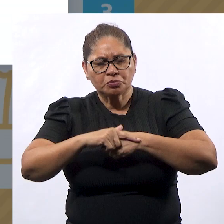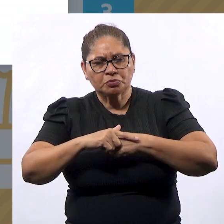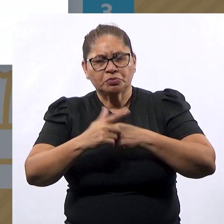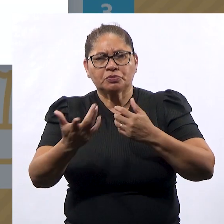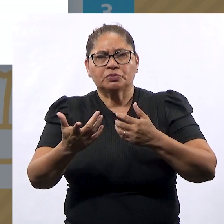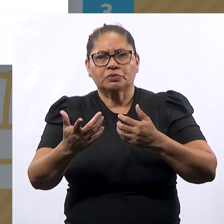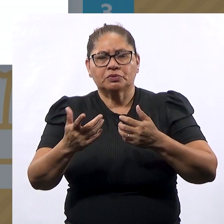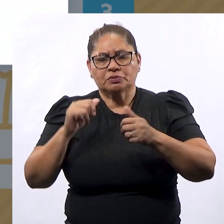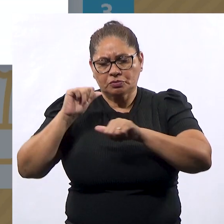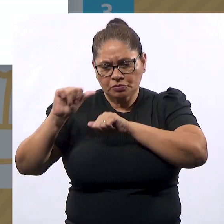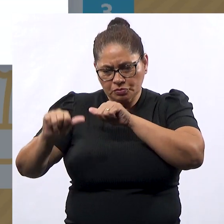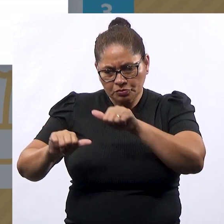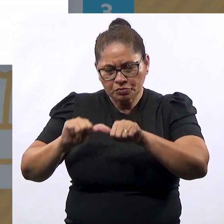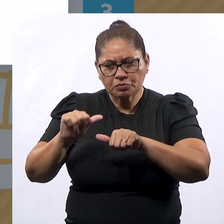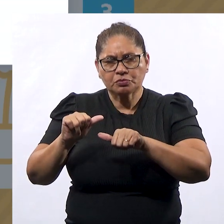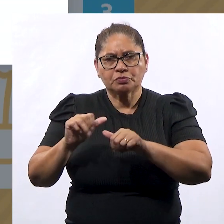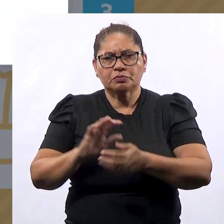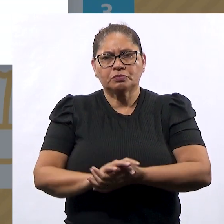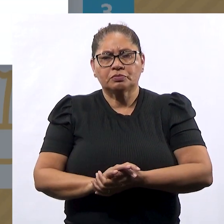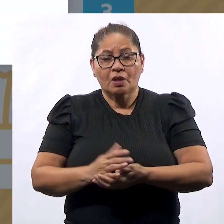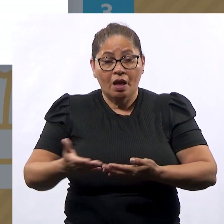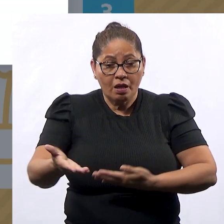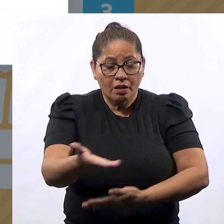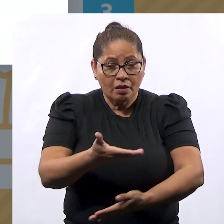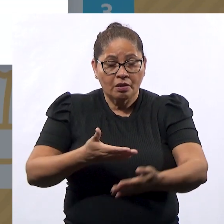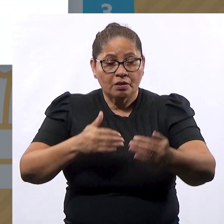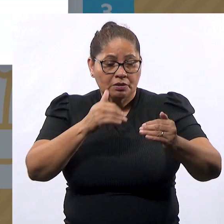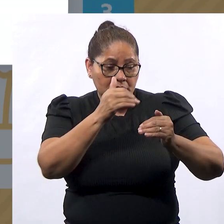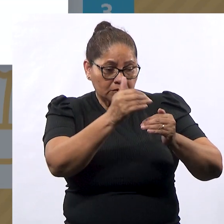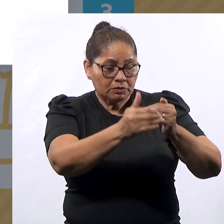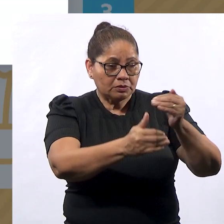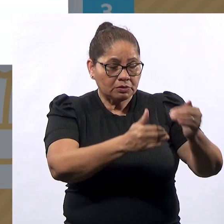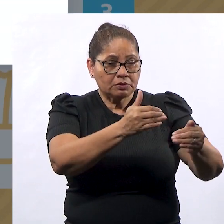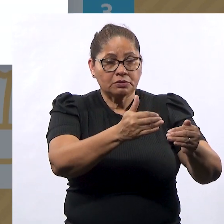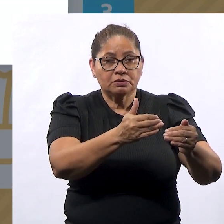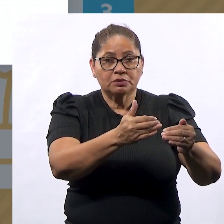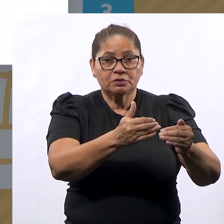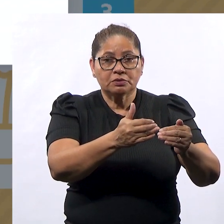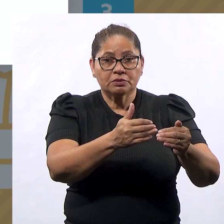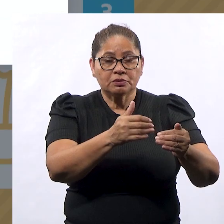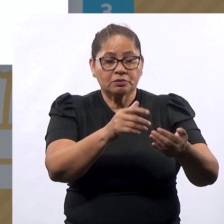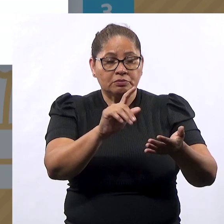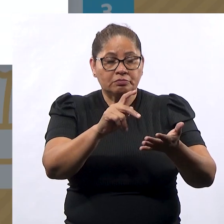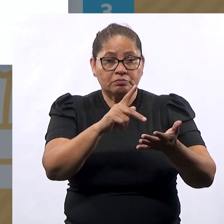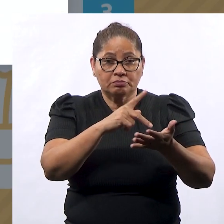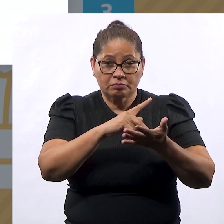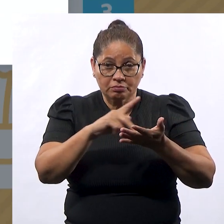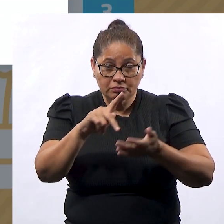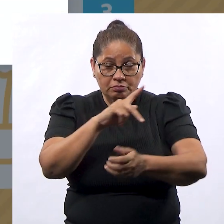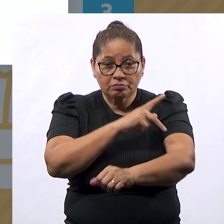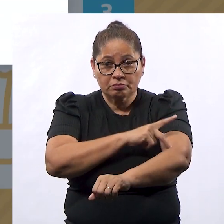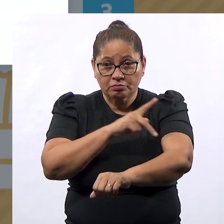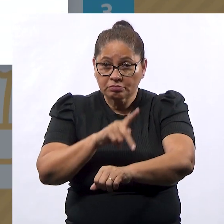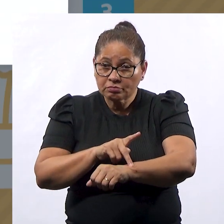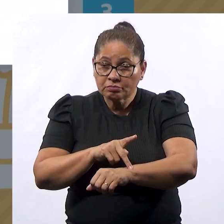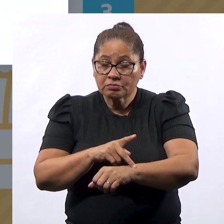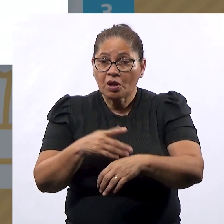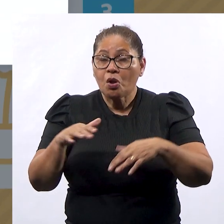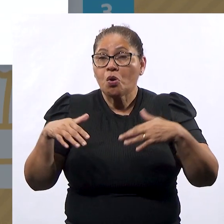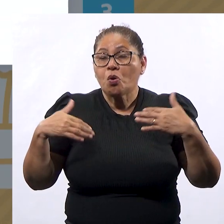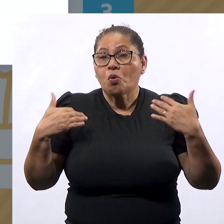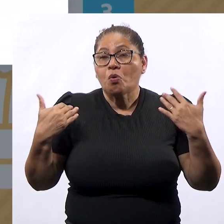funções e categorias da avaliação, a relação dos processos avaliativos com as tendências pedagógicas